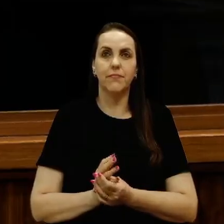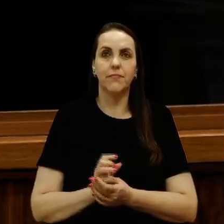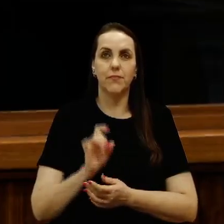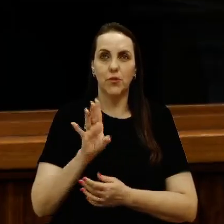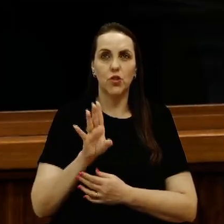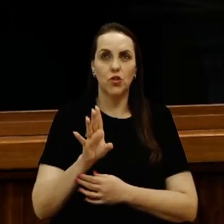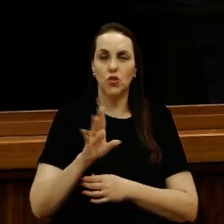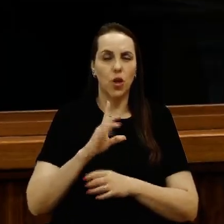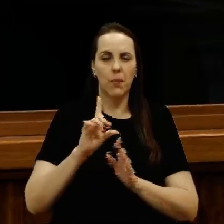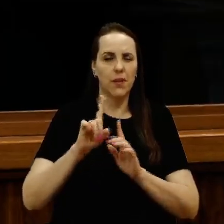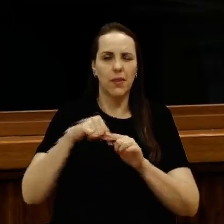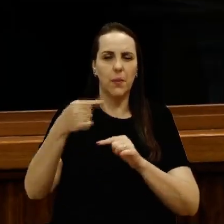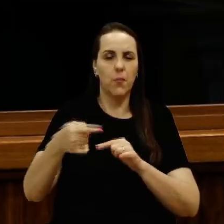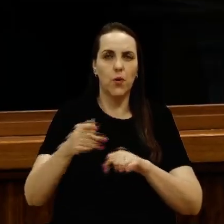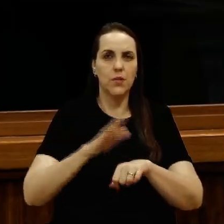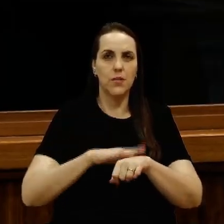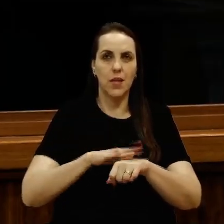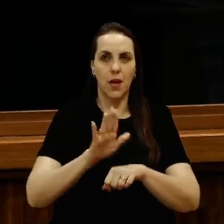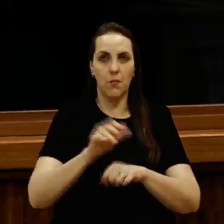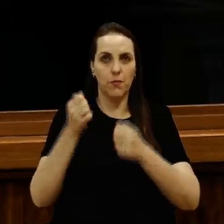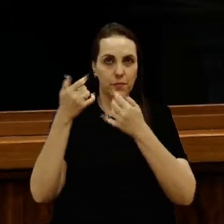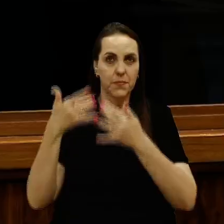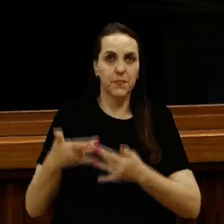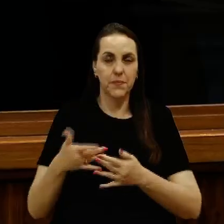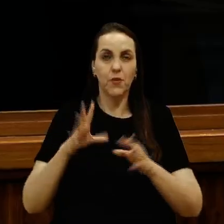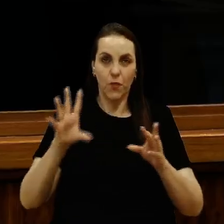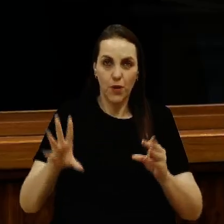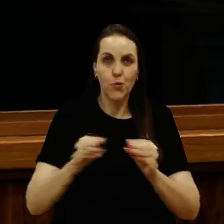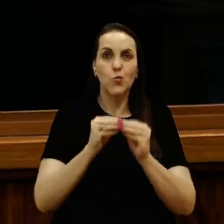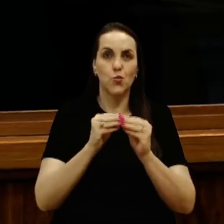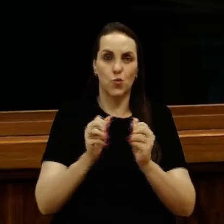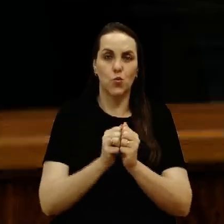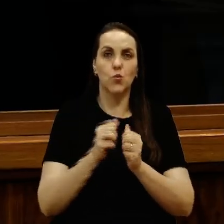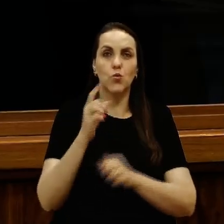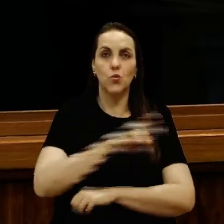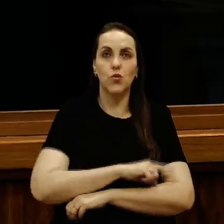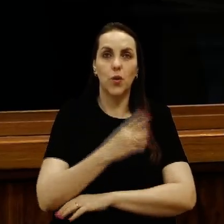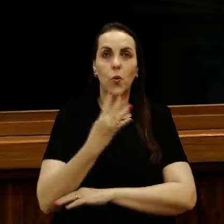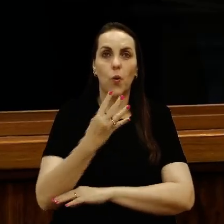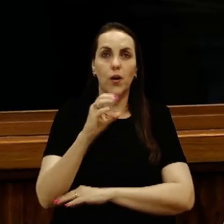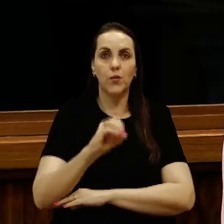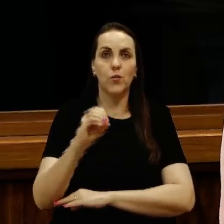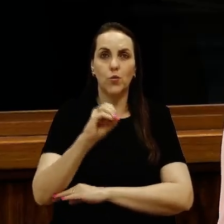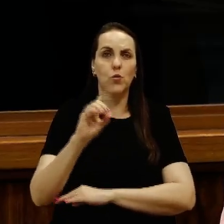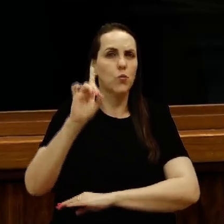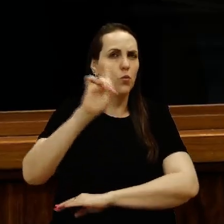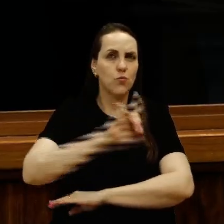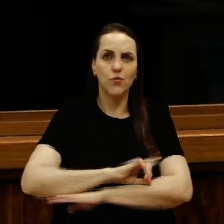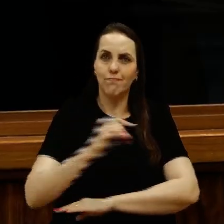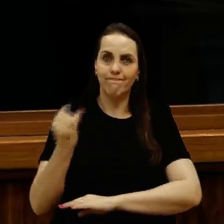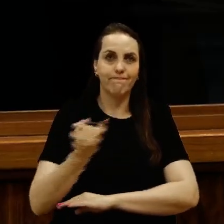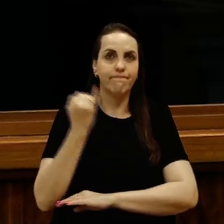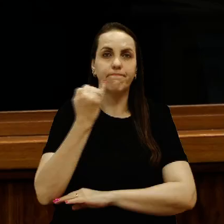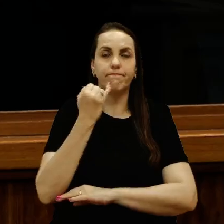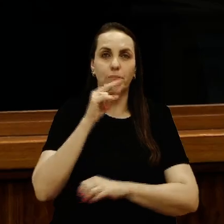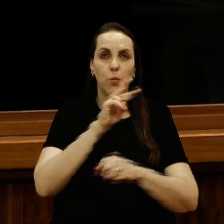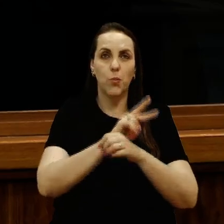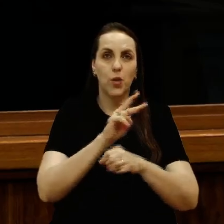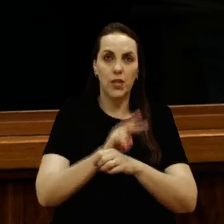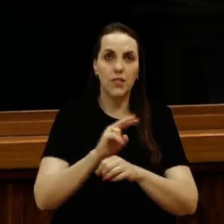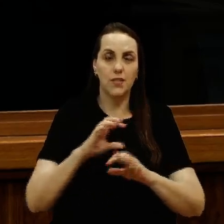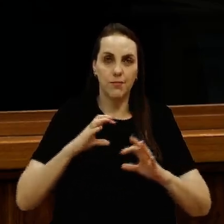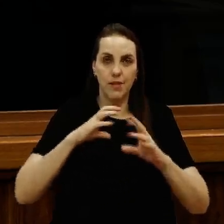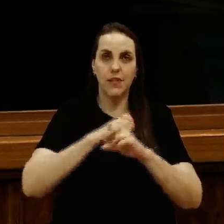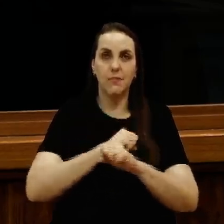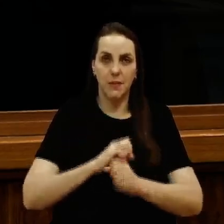depois tempo aqui de falar, vou falar junto, dia 4 de outubro, um dia importante da proteção dos animais. Também